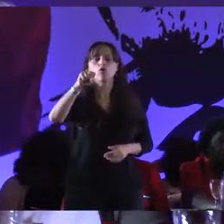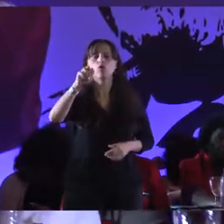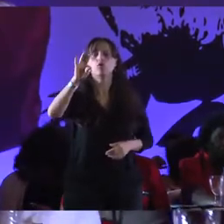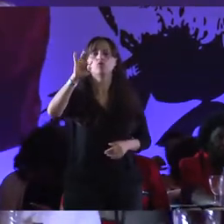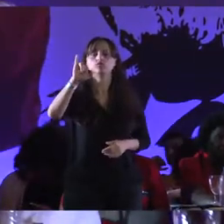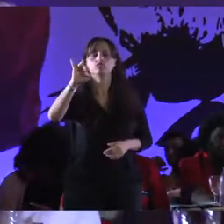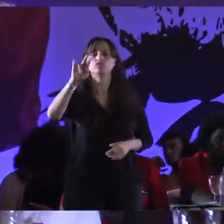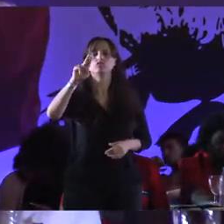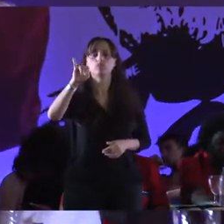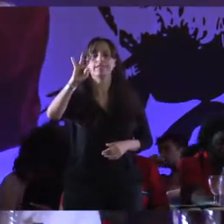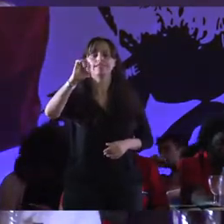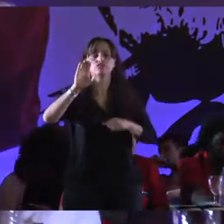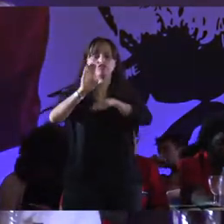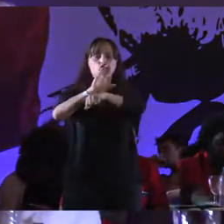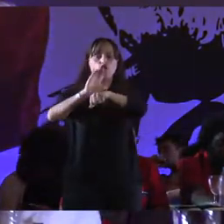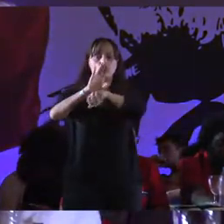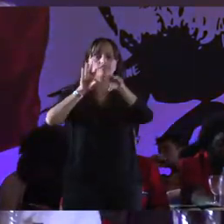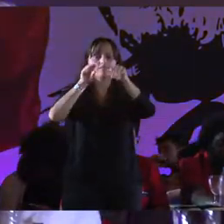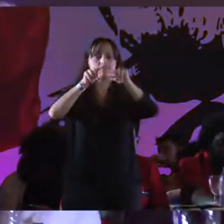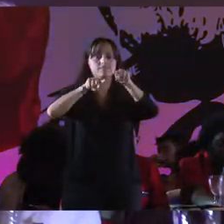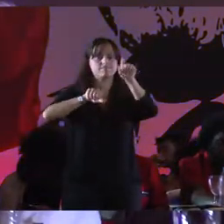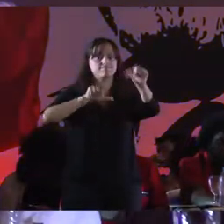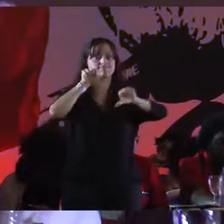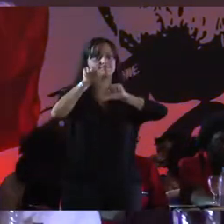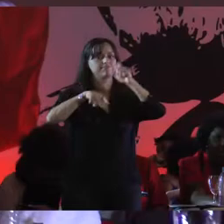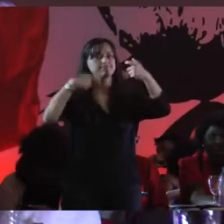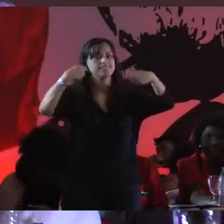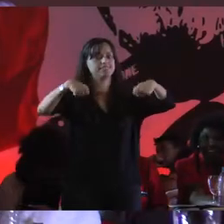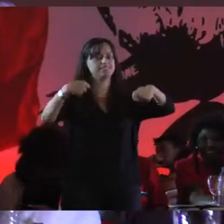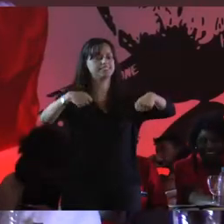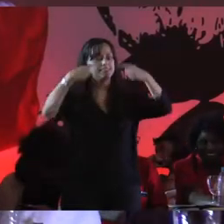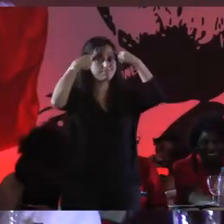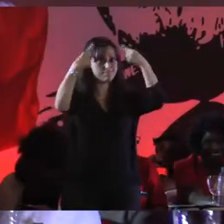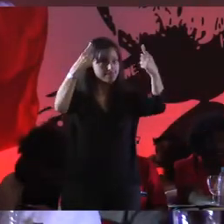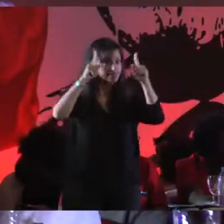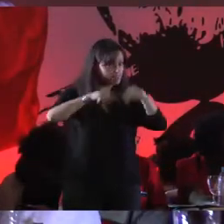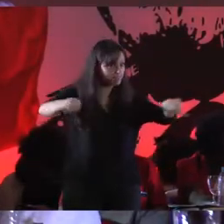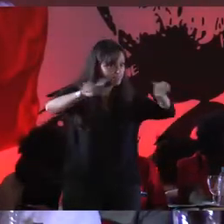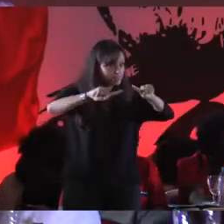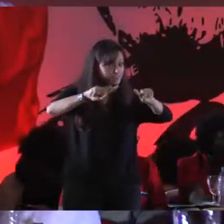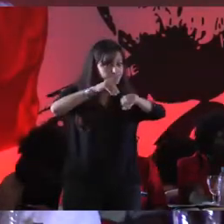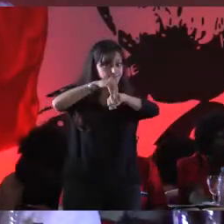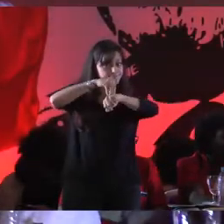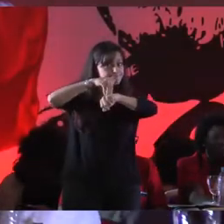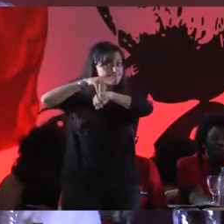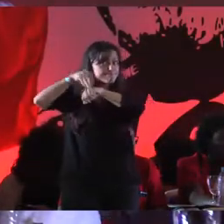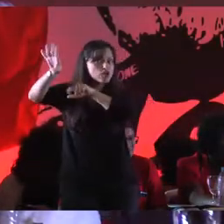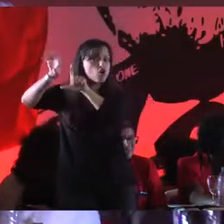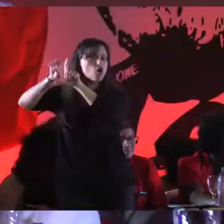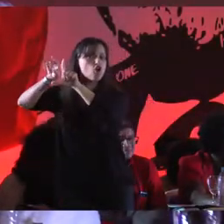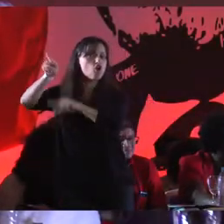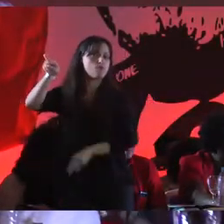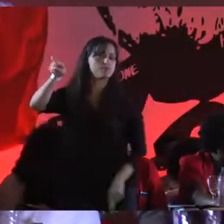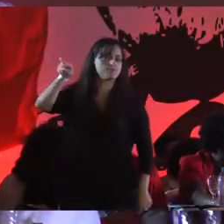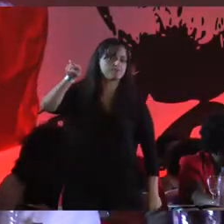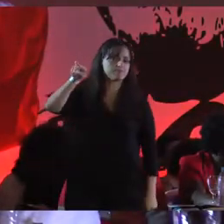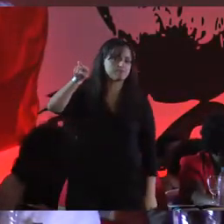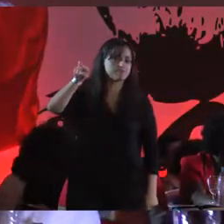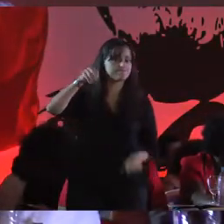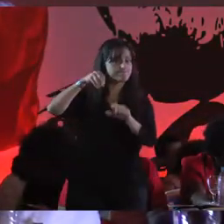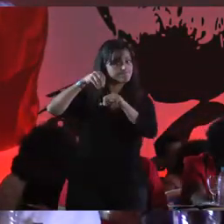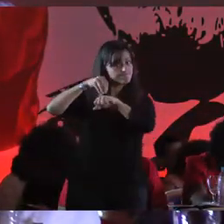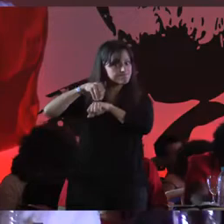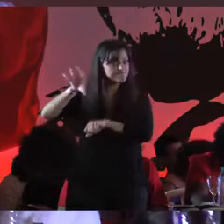Lula. Meu recado, e eu encerro, meu recado para a Rede Globo. Esse